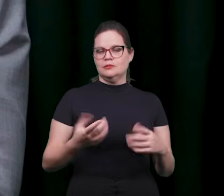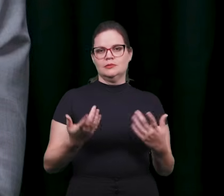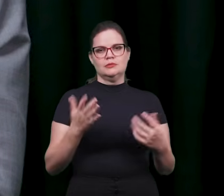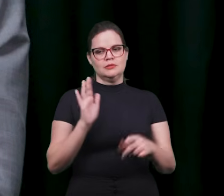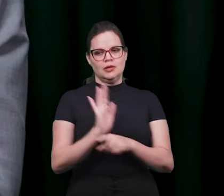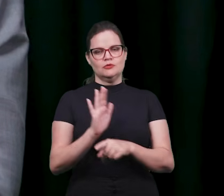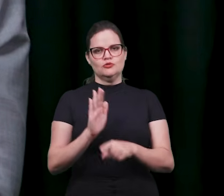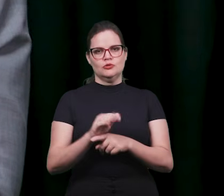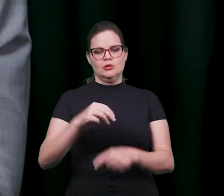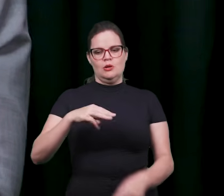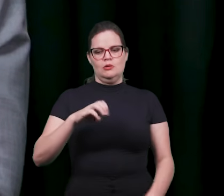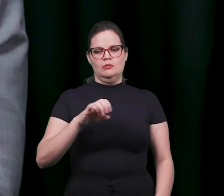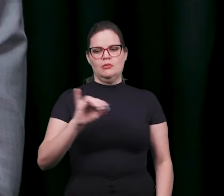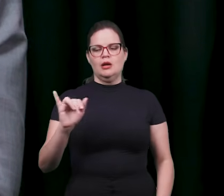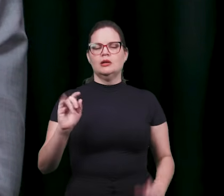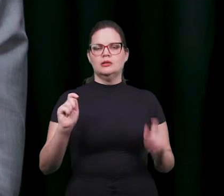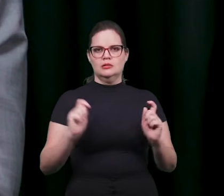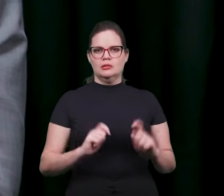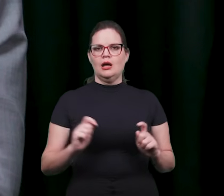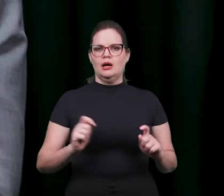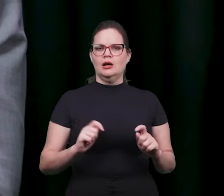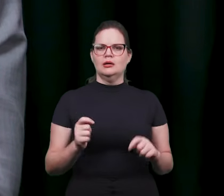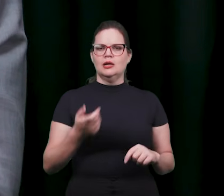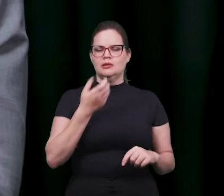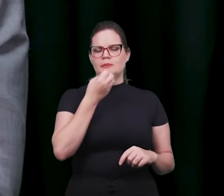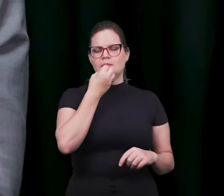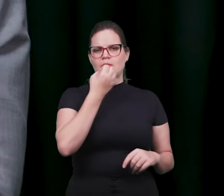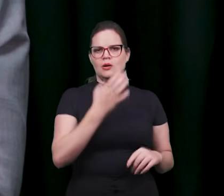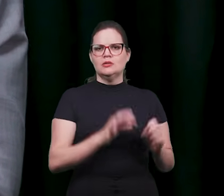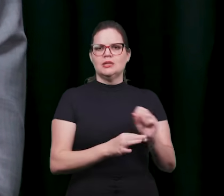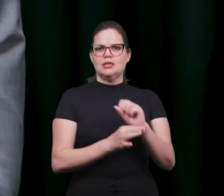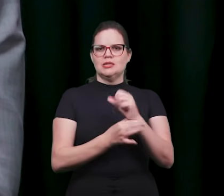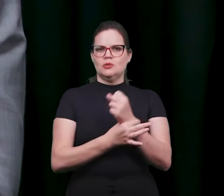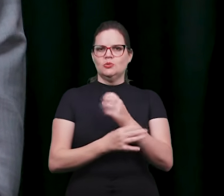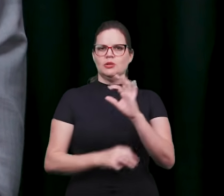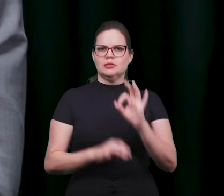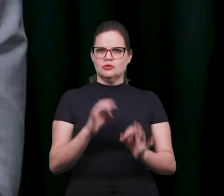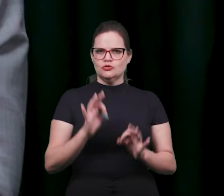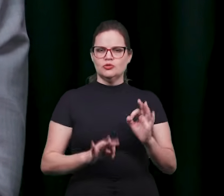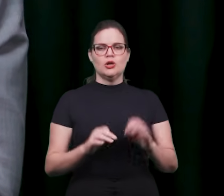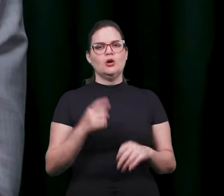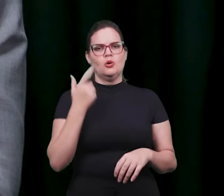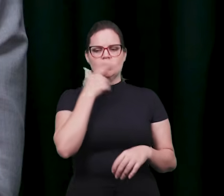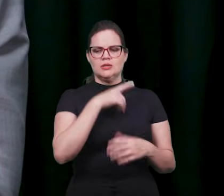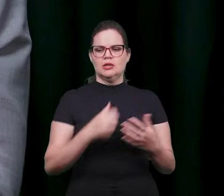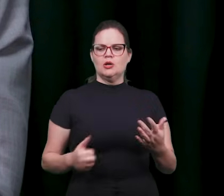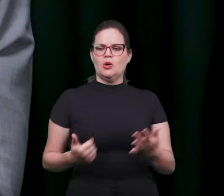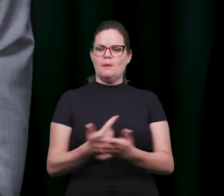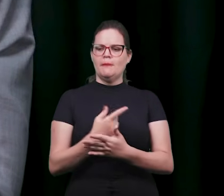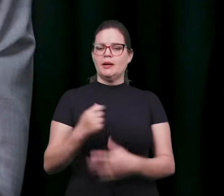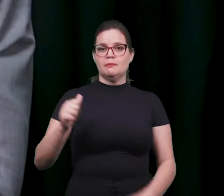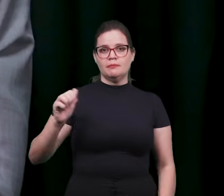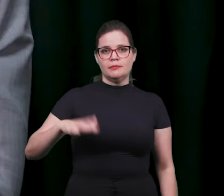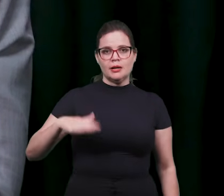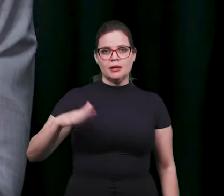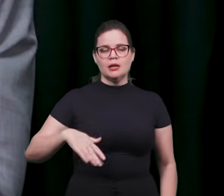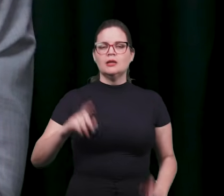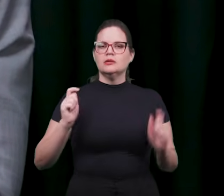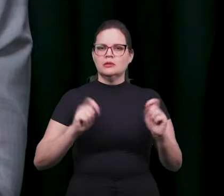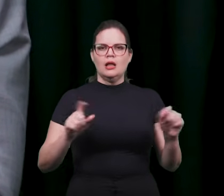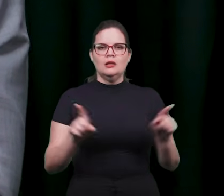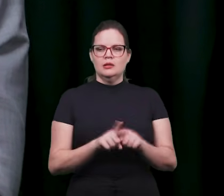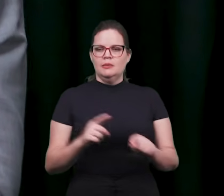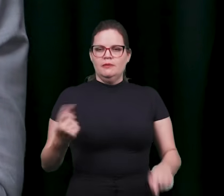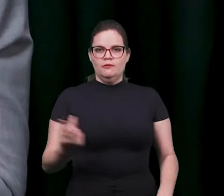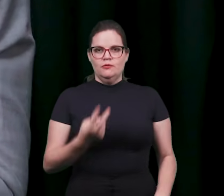microempreendedor individual, ele tem esse acesso facilitado, tem segurança jurídica, ele compra mais barato, pode agregar valor